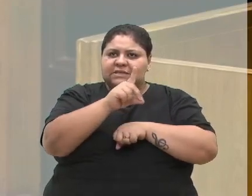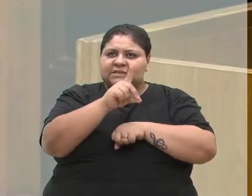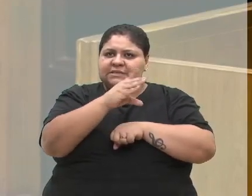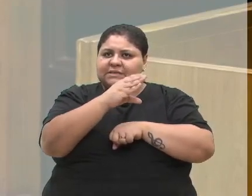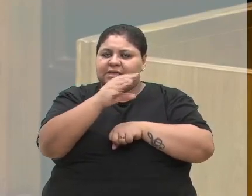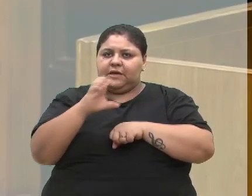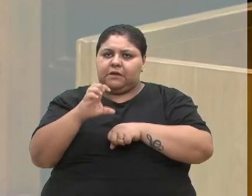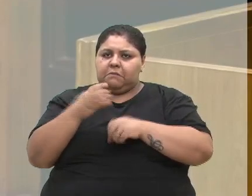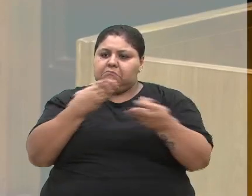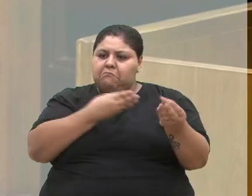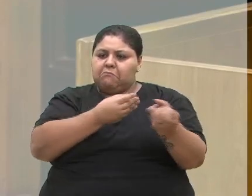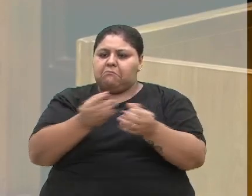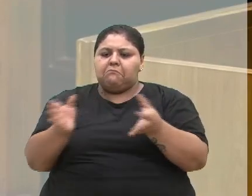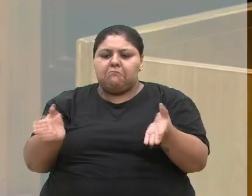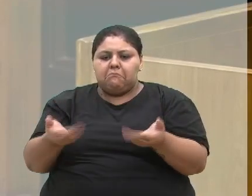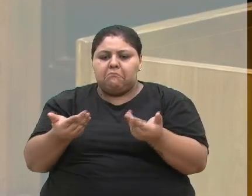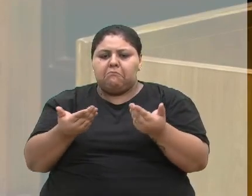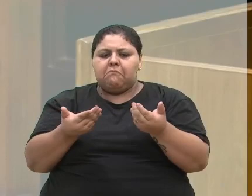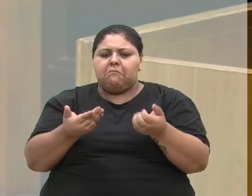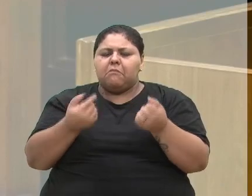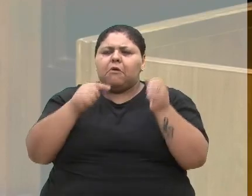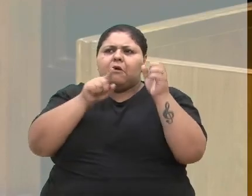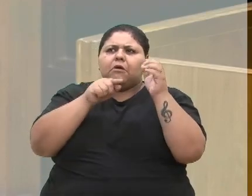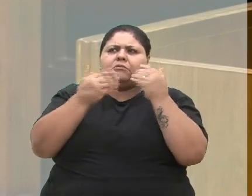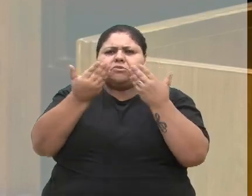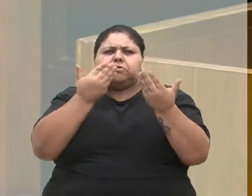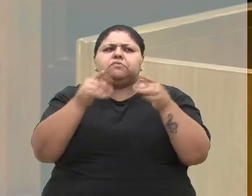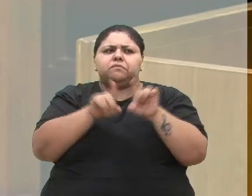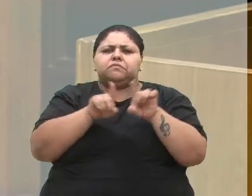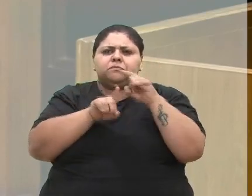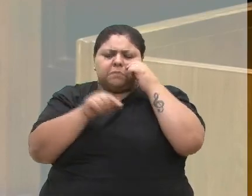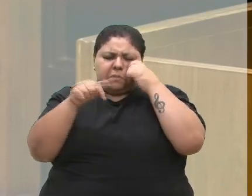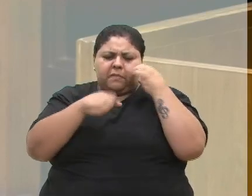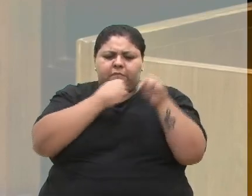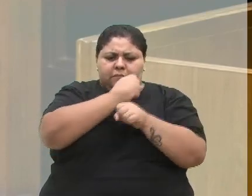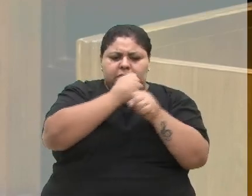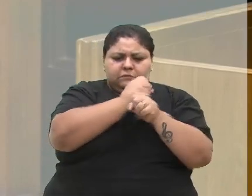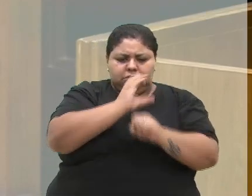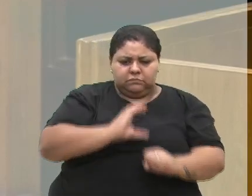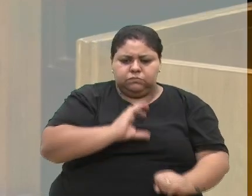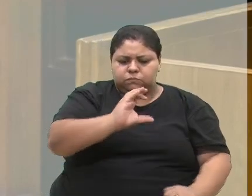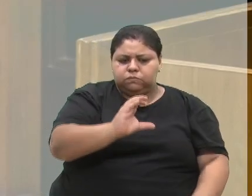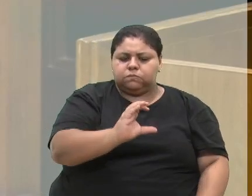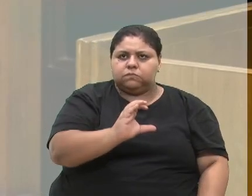eventos, e com muitos questionamentos, neste ano, né, o coordenador